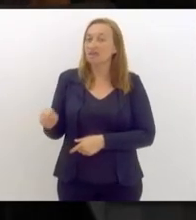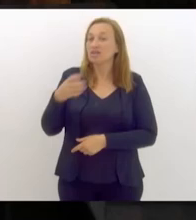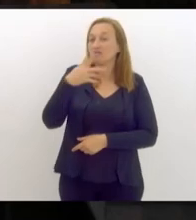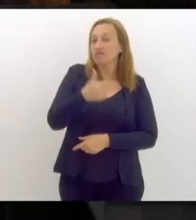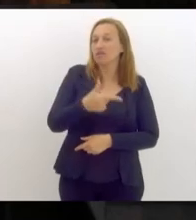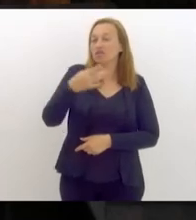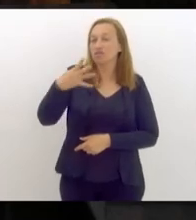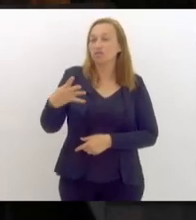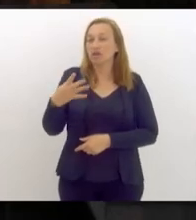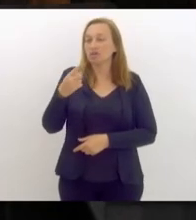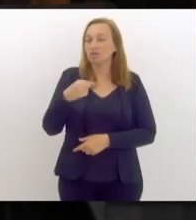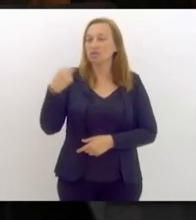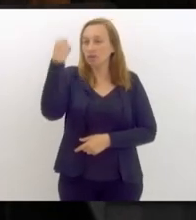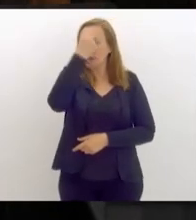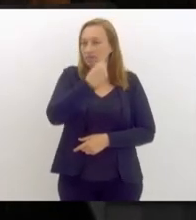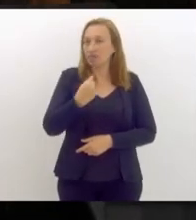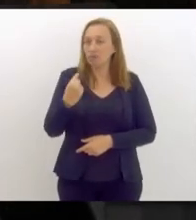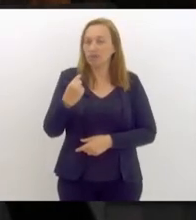horas